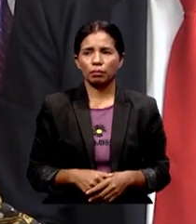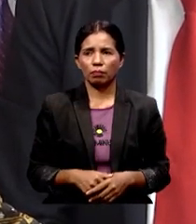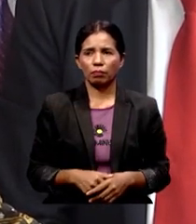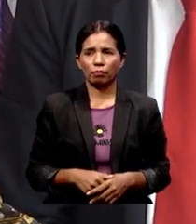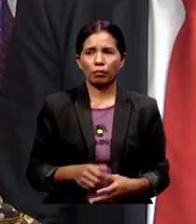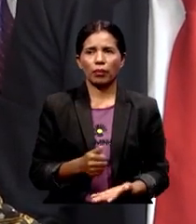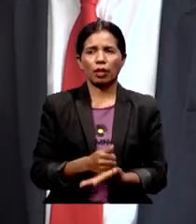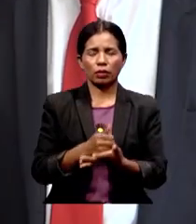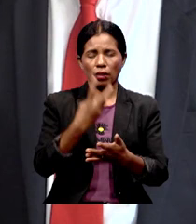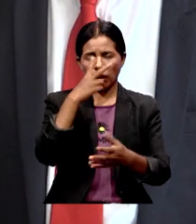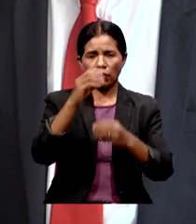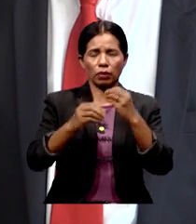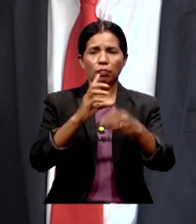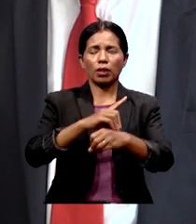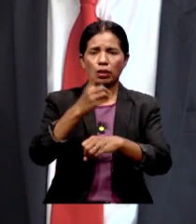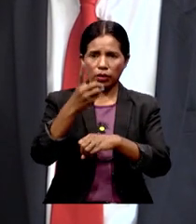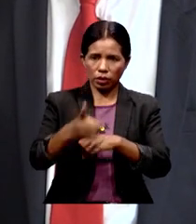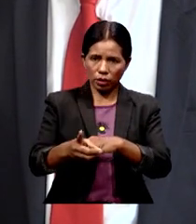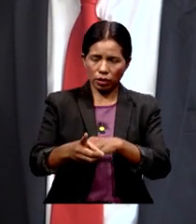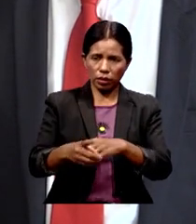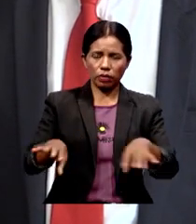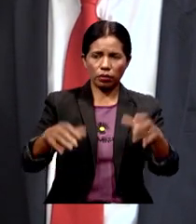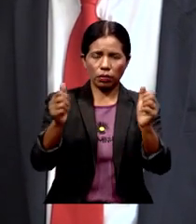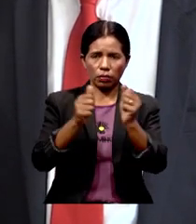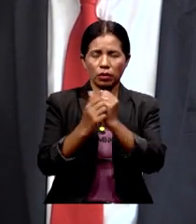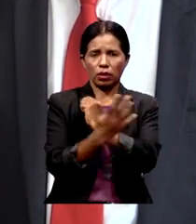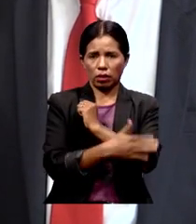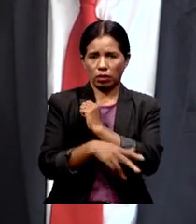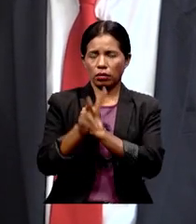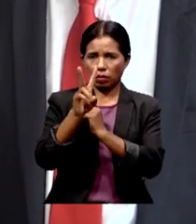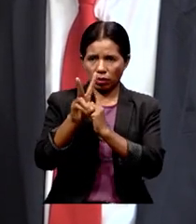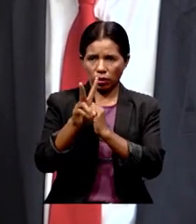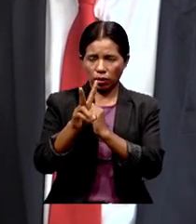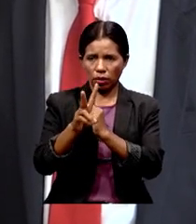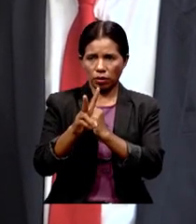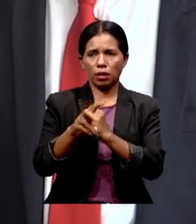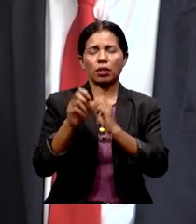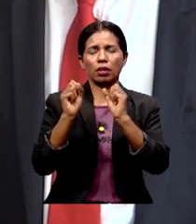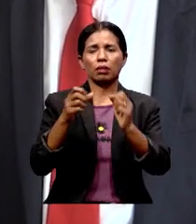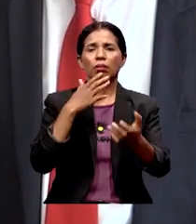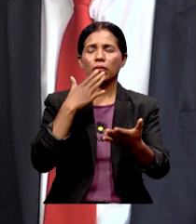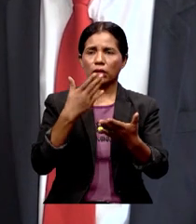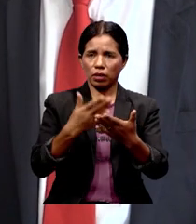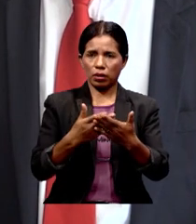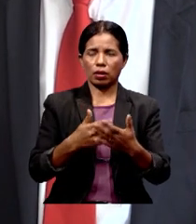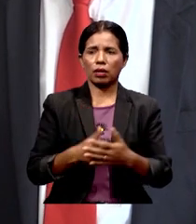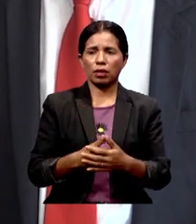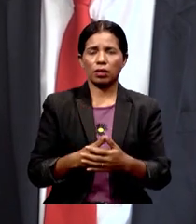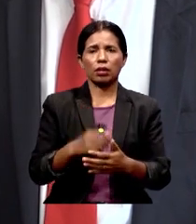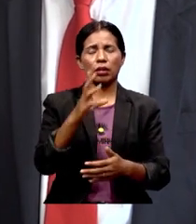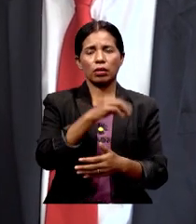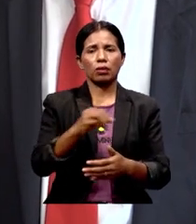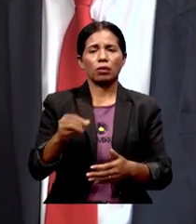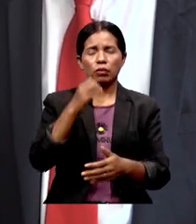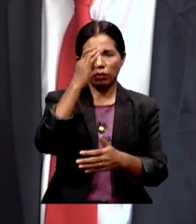penanganan kebencanaan. Kerjasama kedua negara ini akan menjadi lebih baik. Dan juga